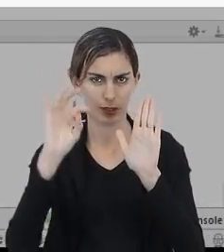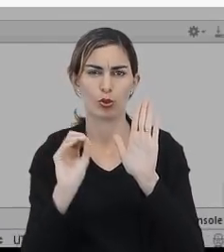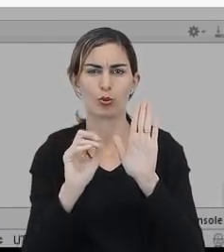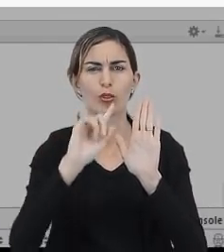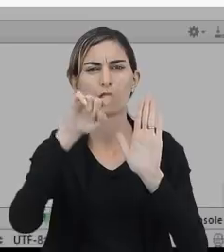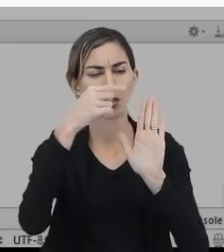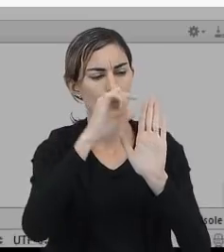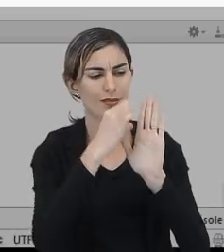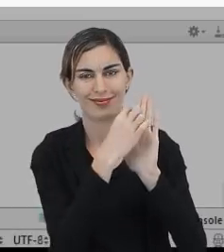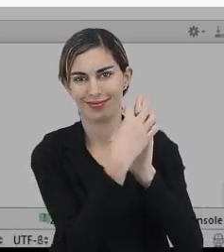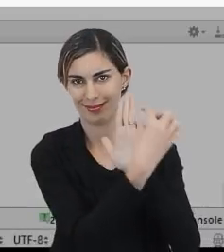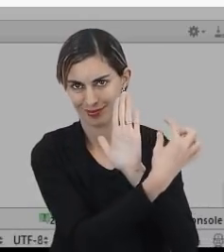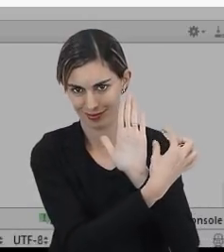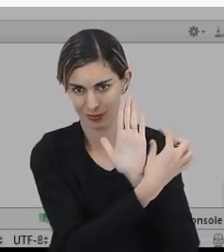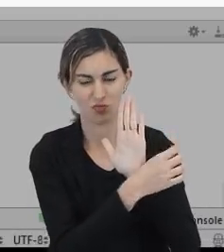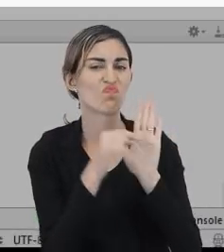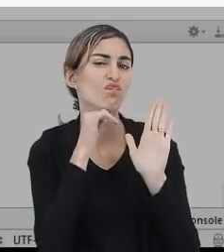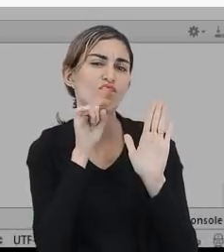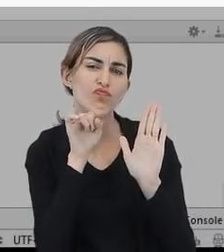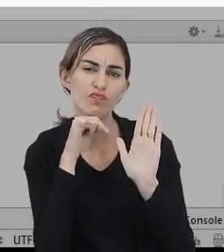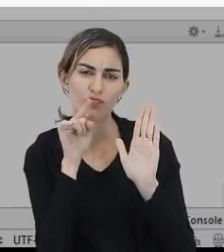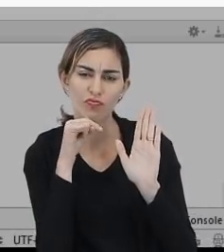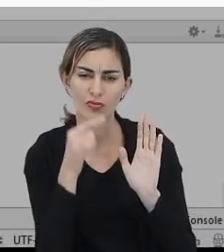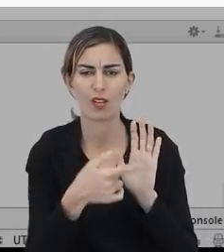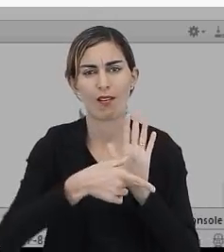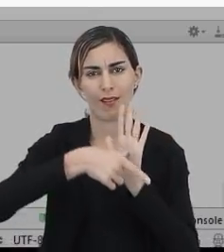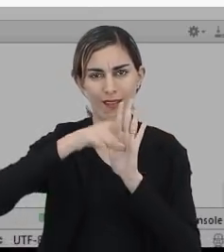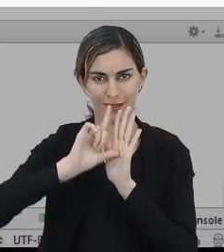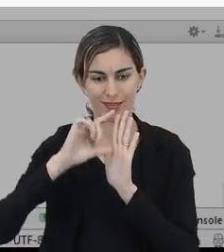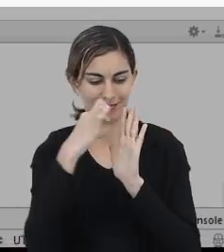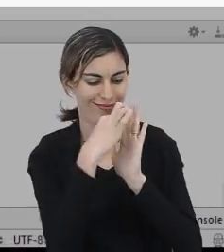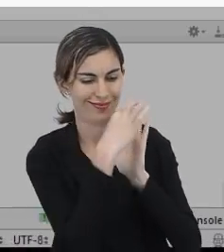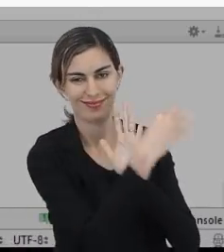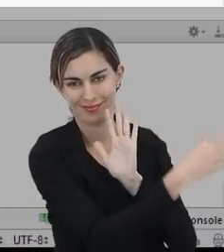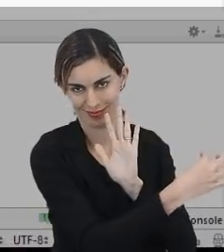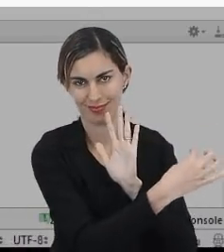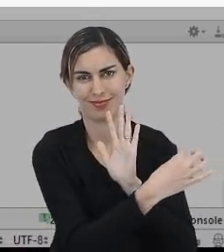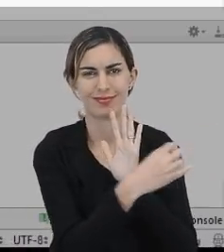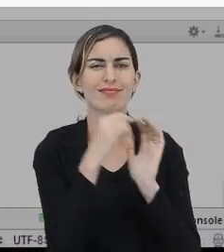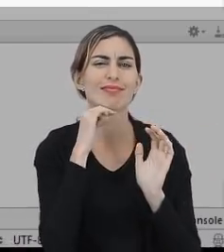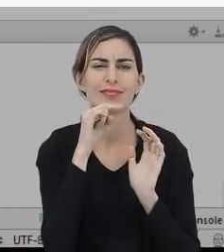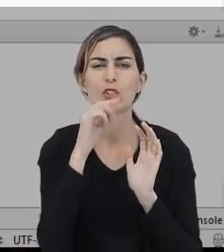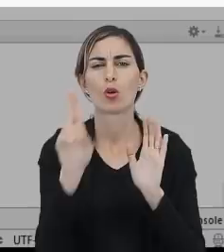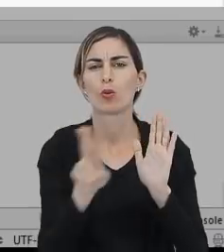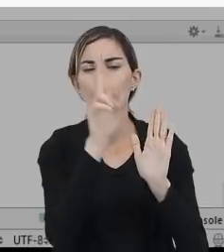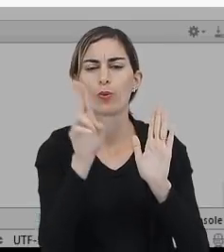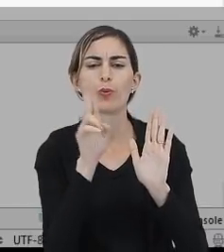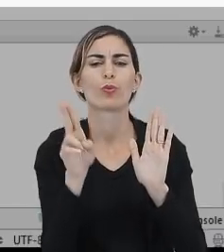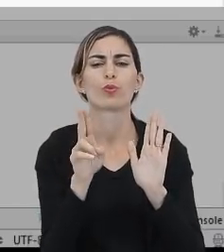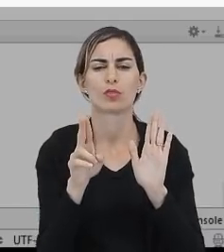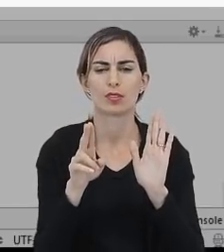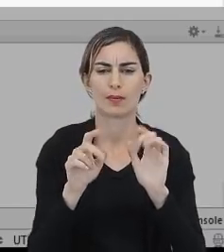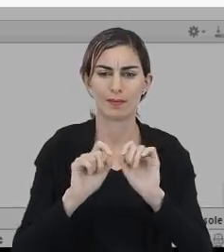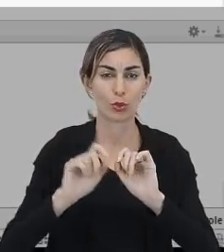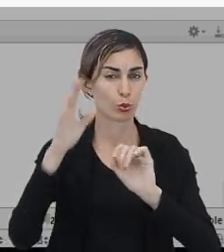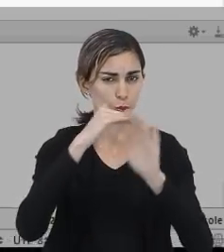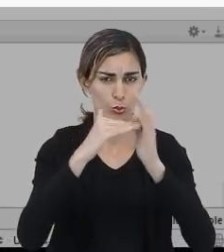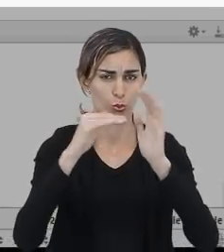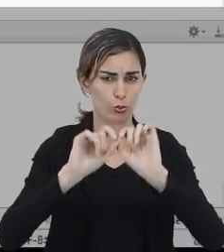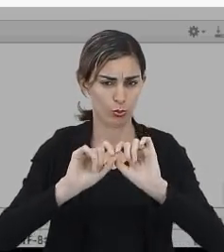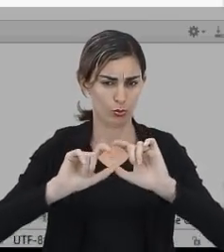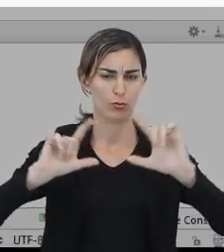gente usa esse elemento. Não dá, antes de pegar o elemento, a gente usar. Então se a